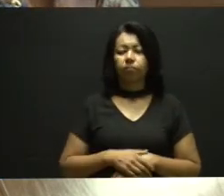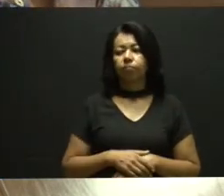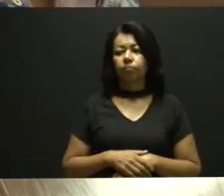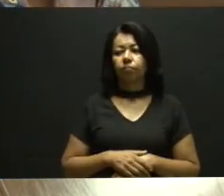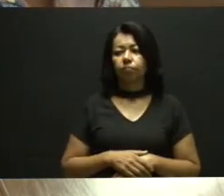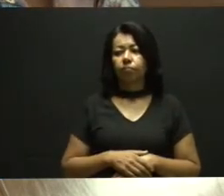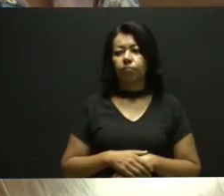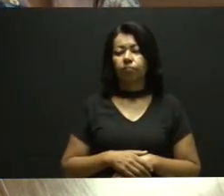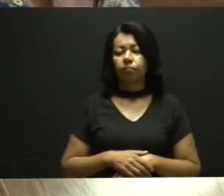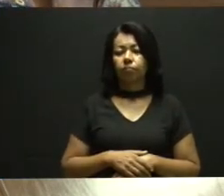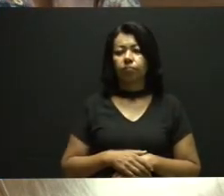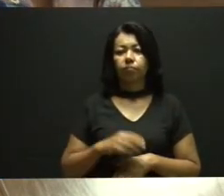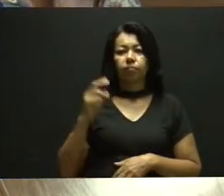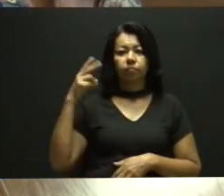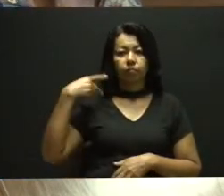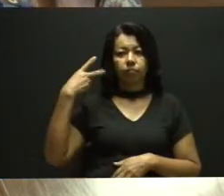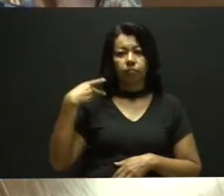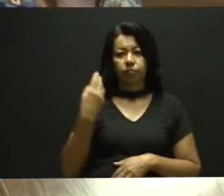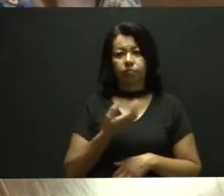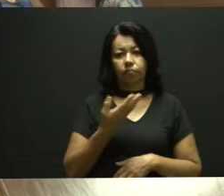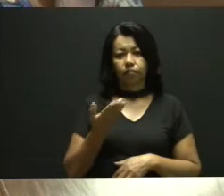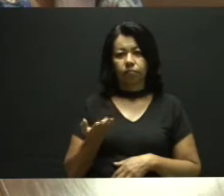e vereadores